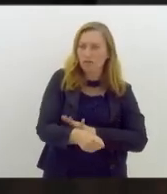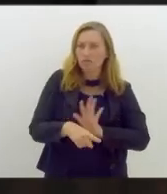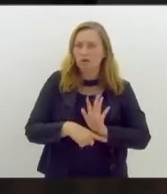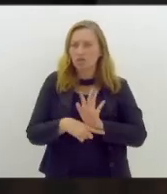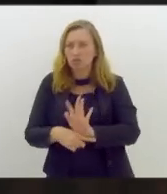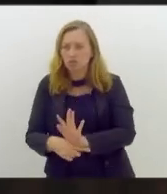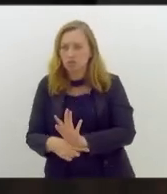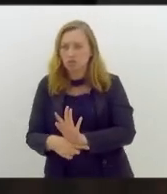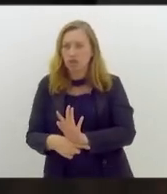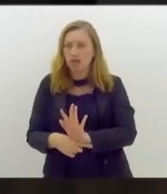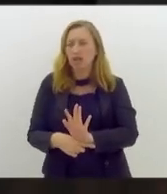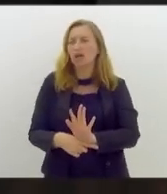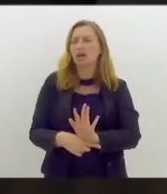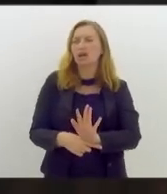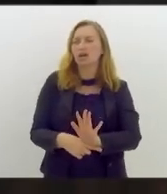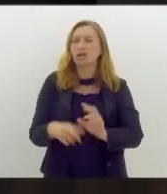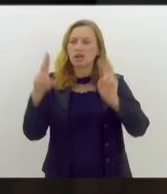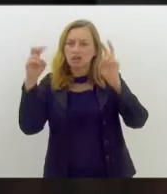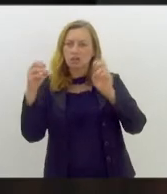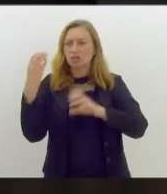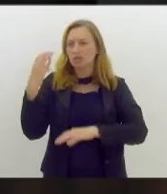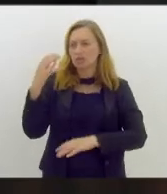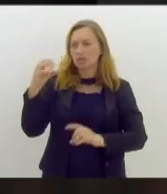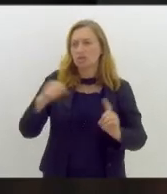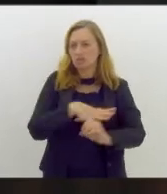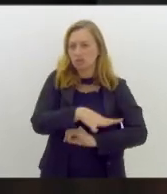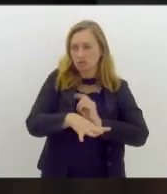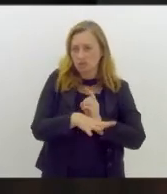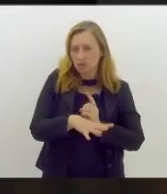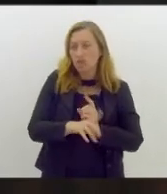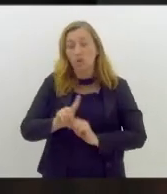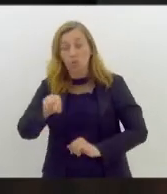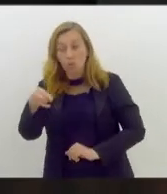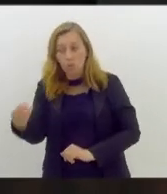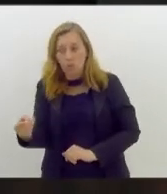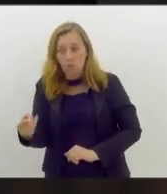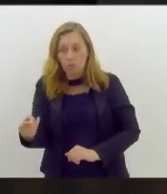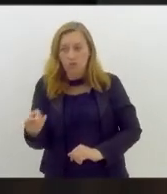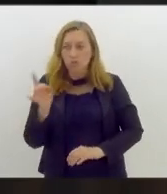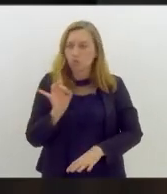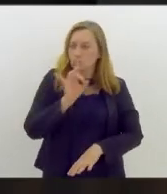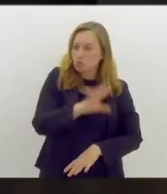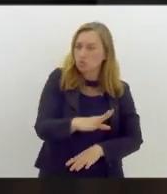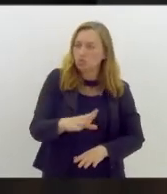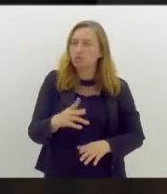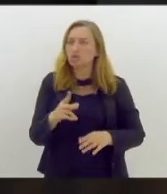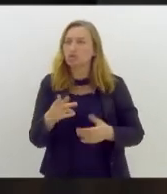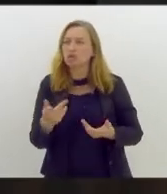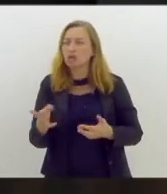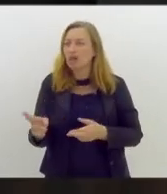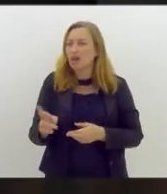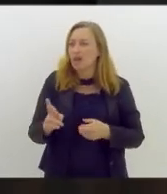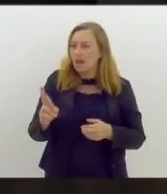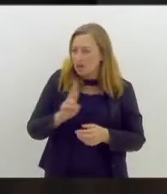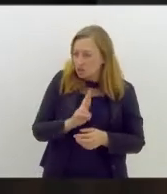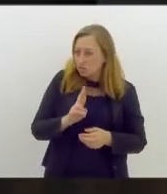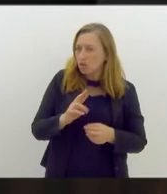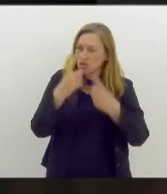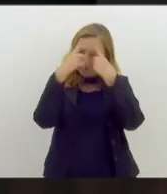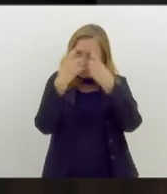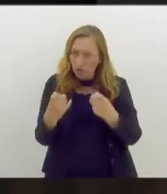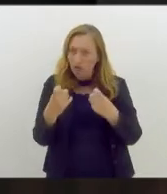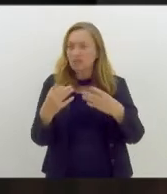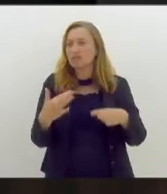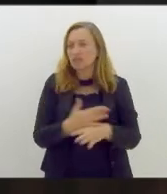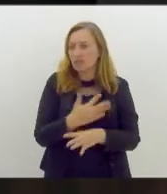contribuições recentes das ciências sociais. Por outro, essas últimas procuram respostas para a violência